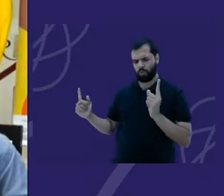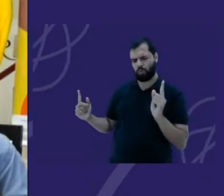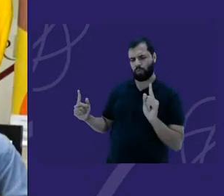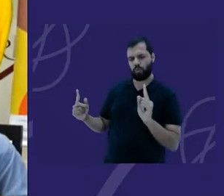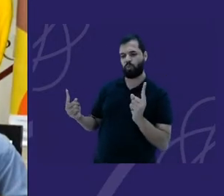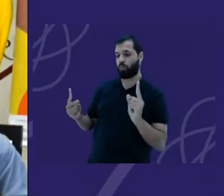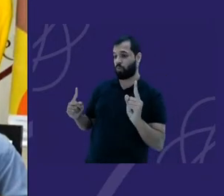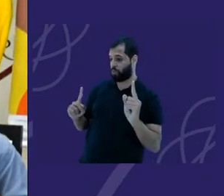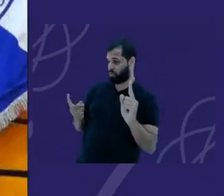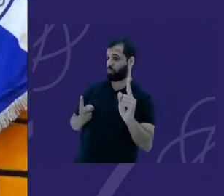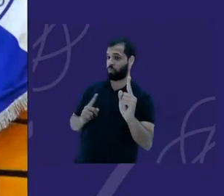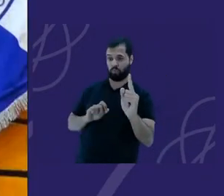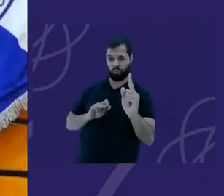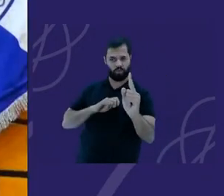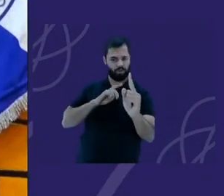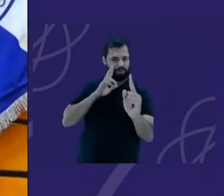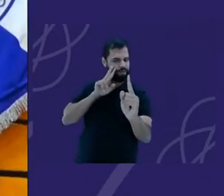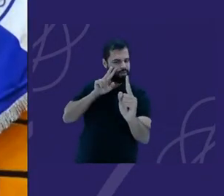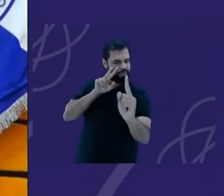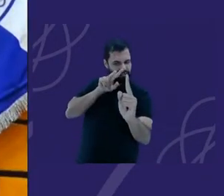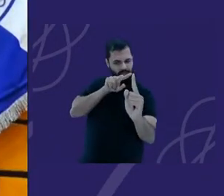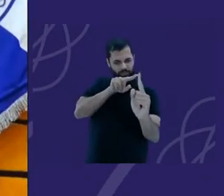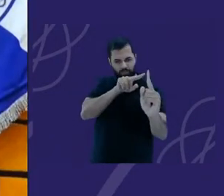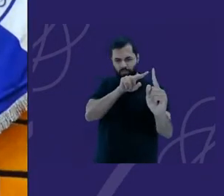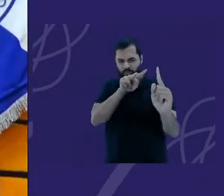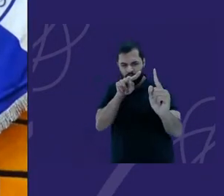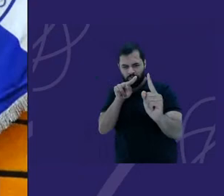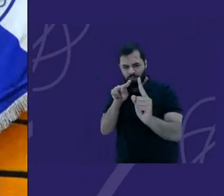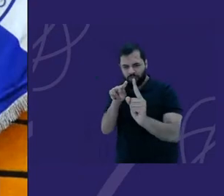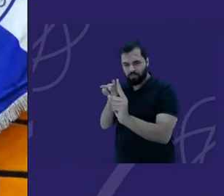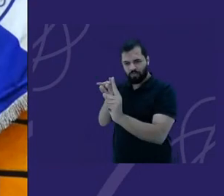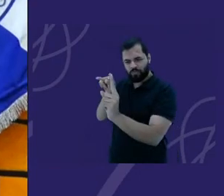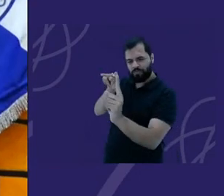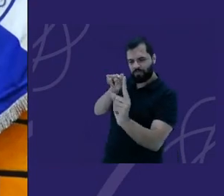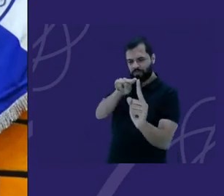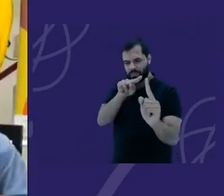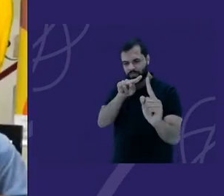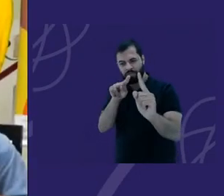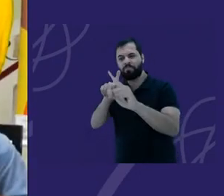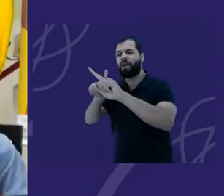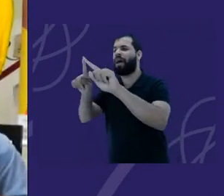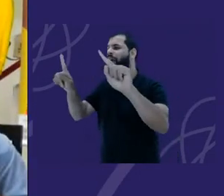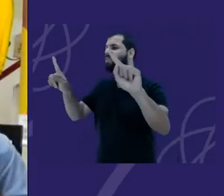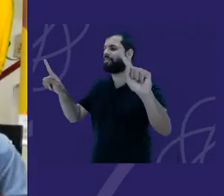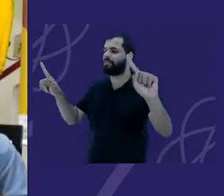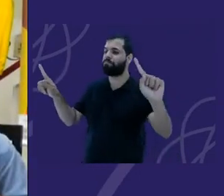te seguindo. Mas meus braços